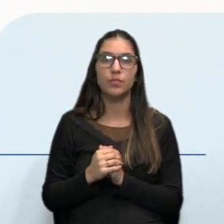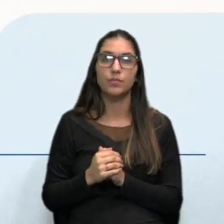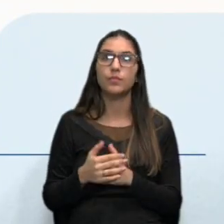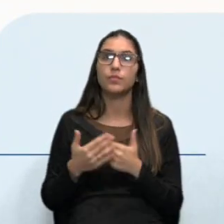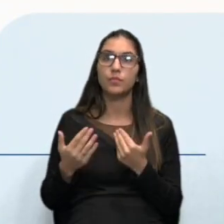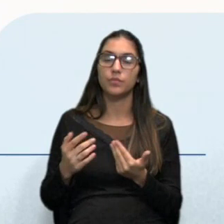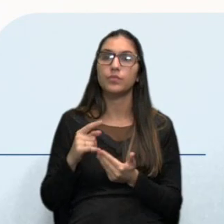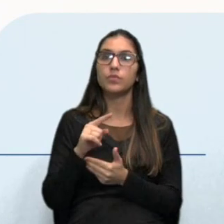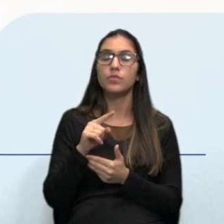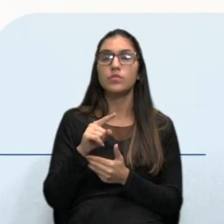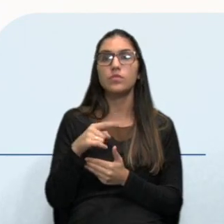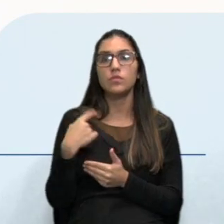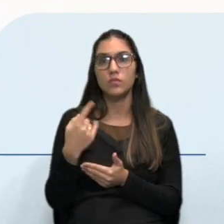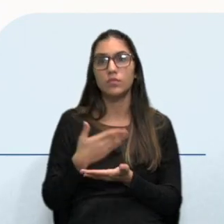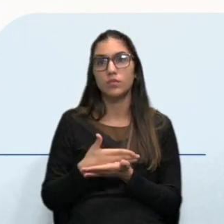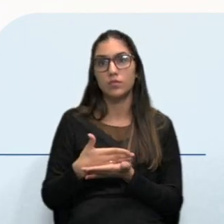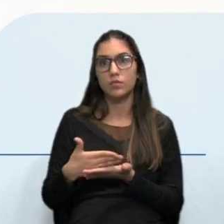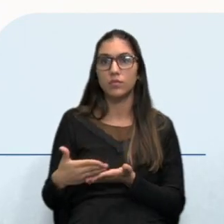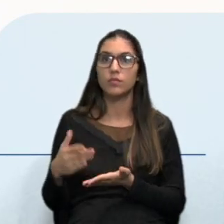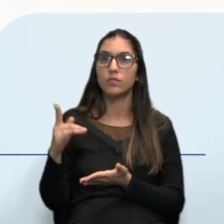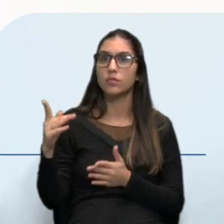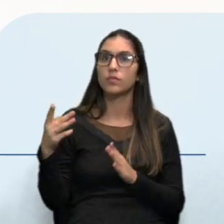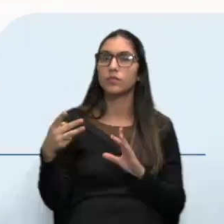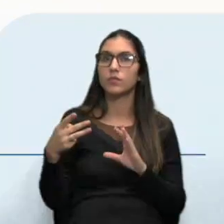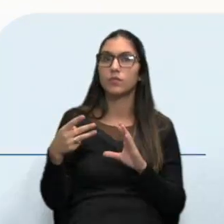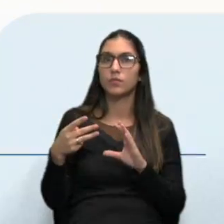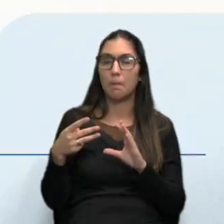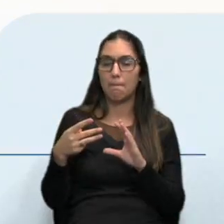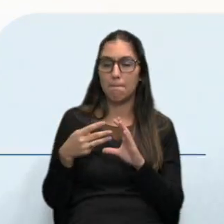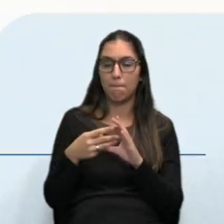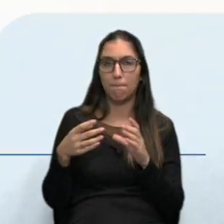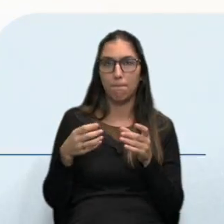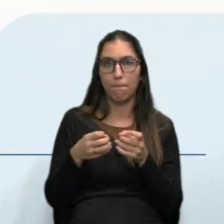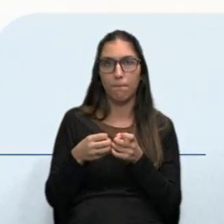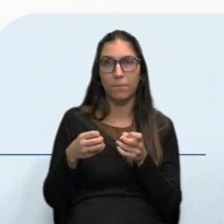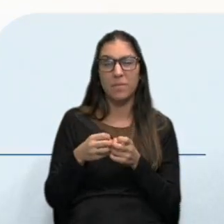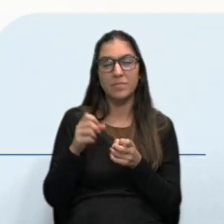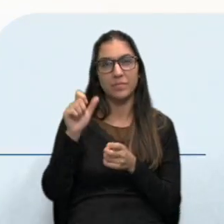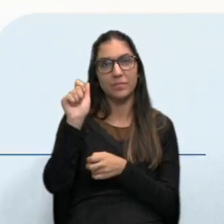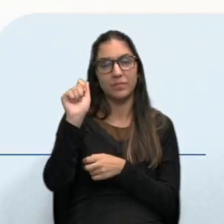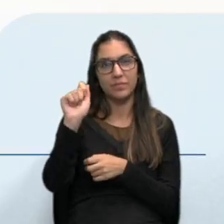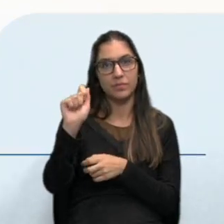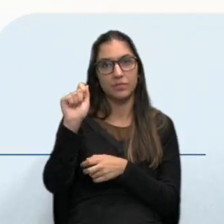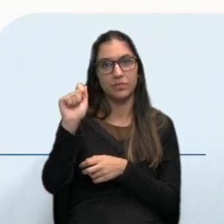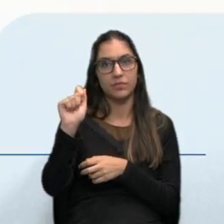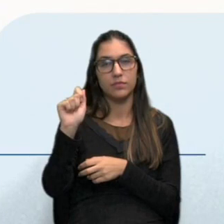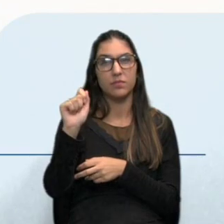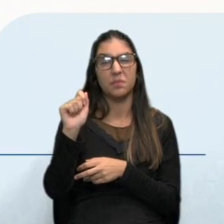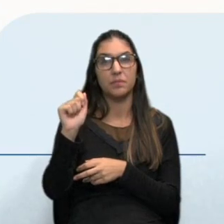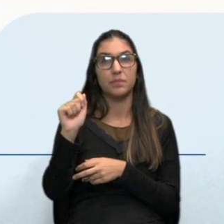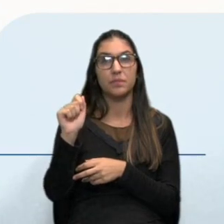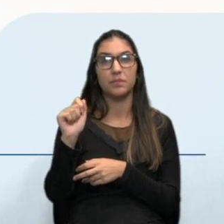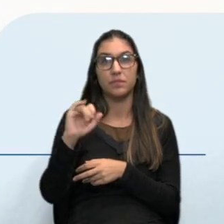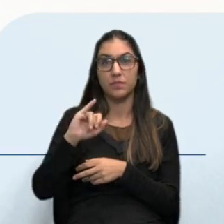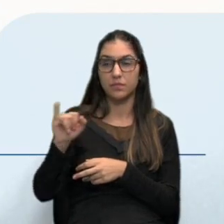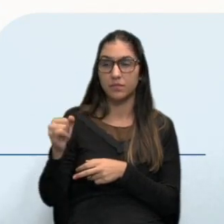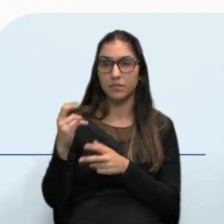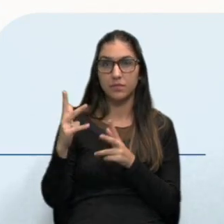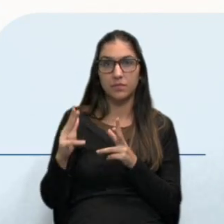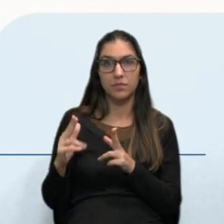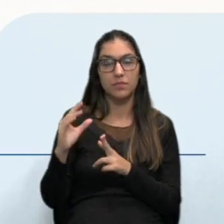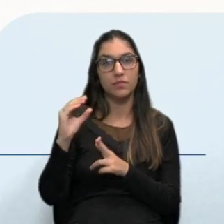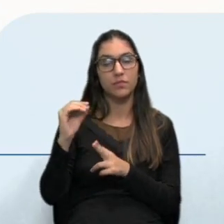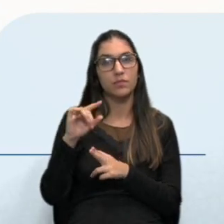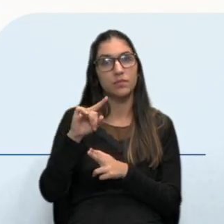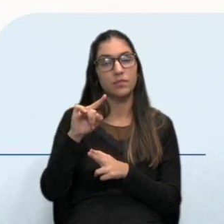Então vamos começar aqui pela célula A. Começando nessa célula. J igual a 0, ou